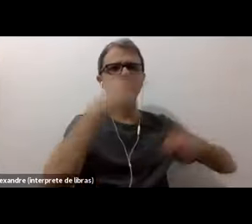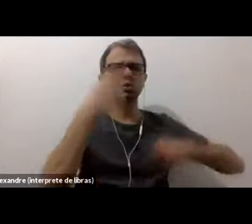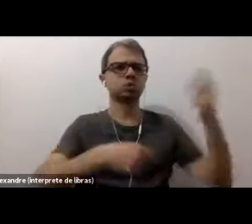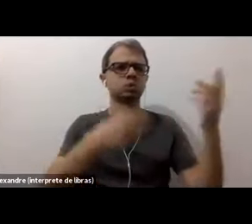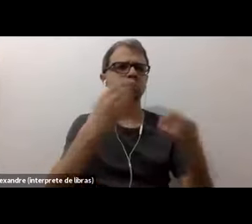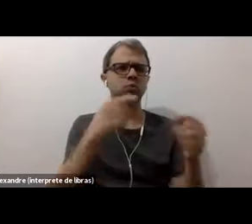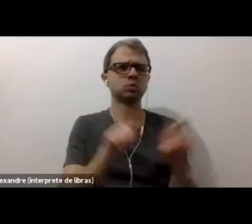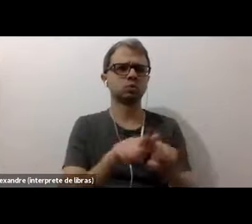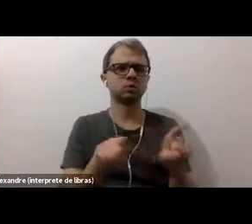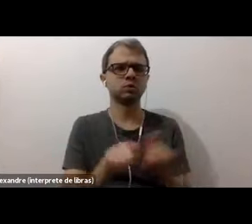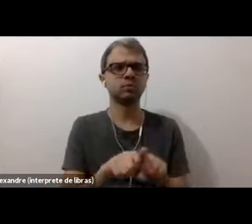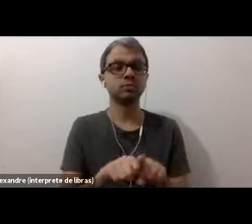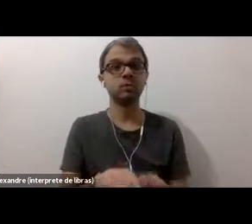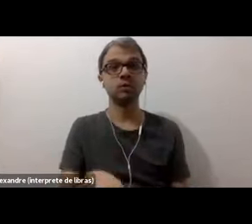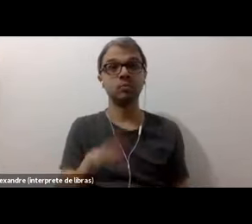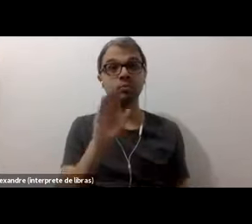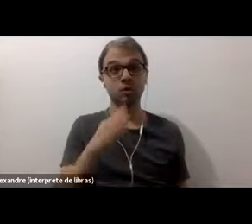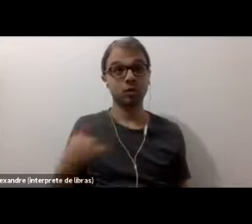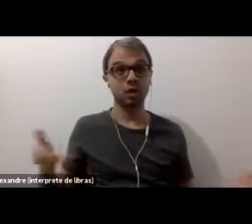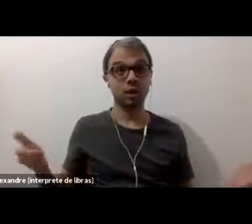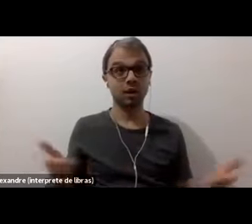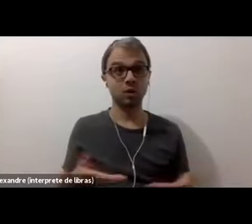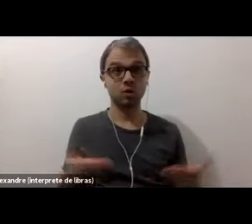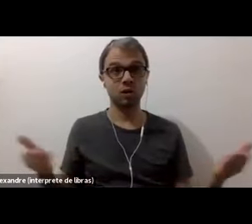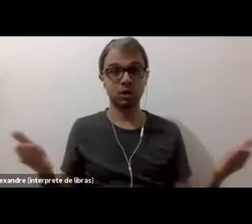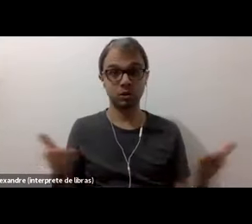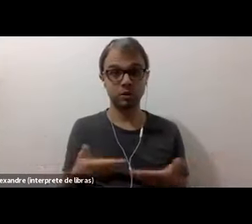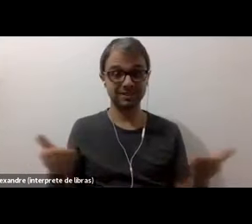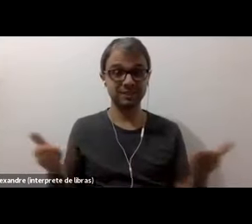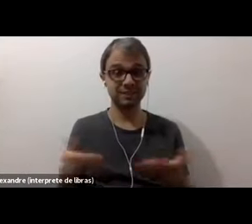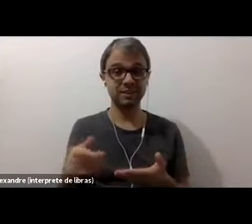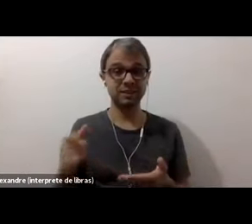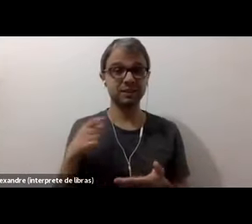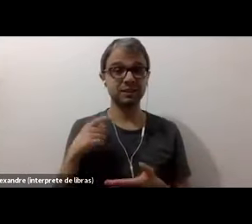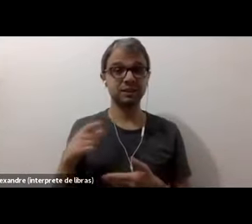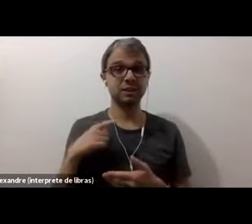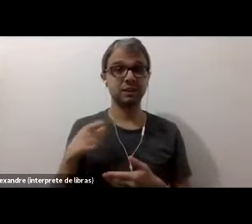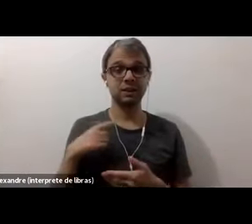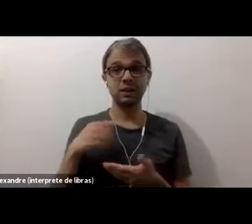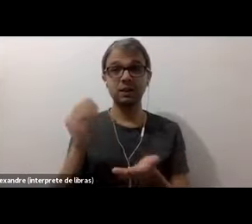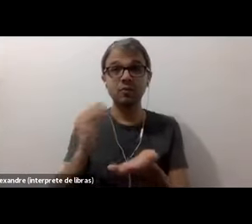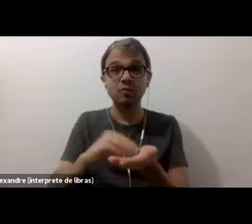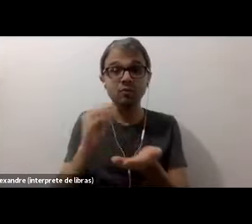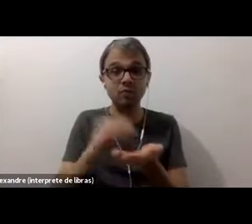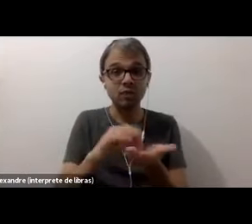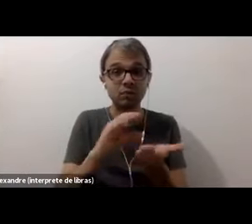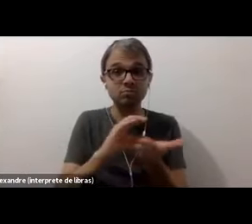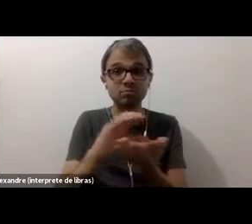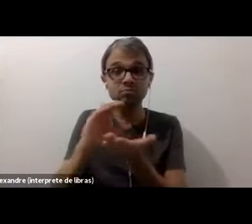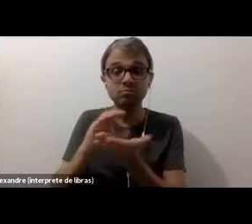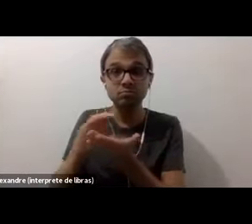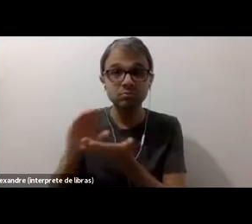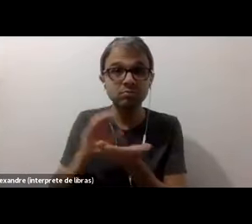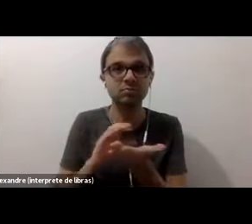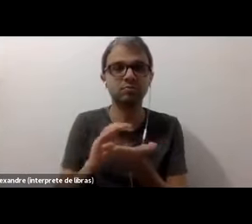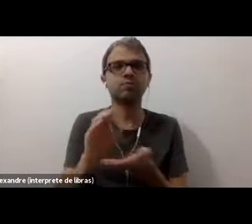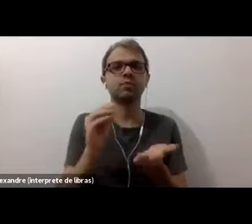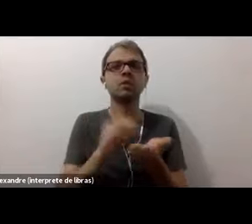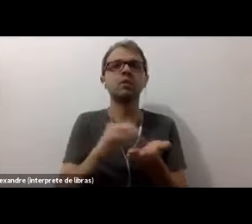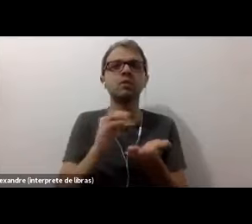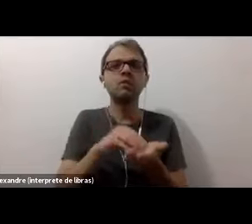um quadro de recursos humanos deficitários, com falta de professores, falta